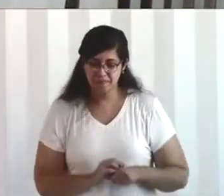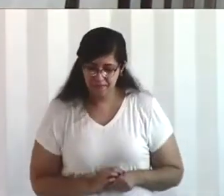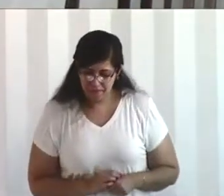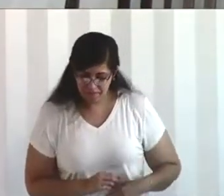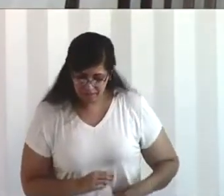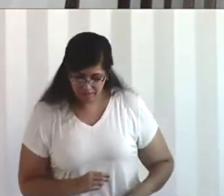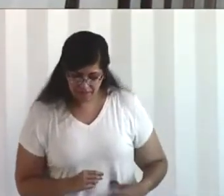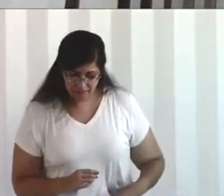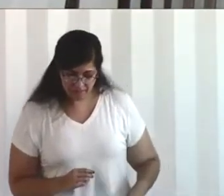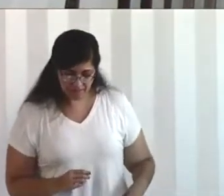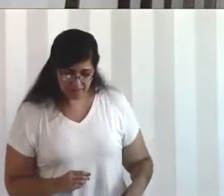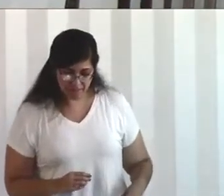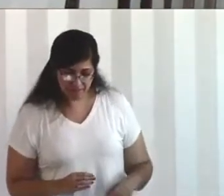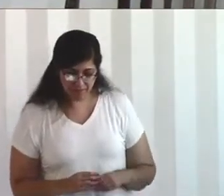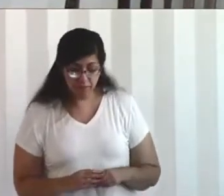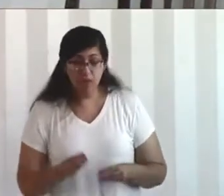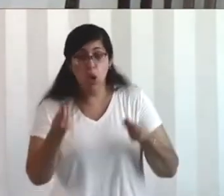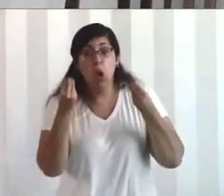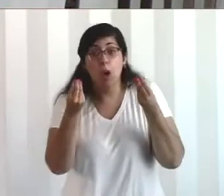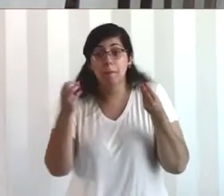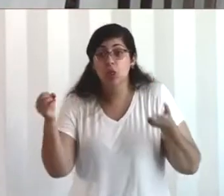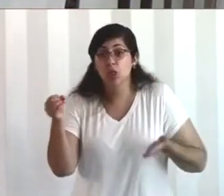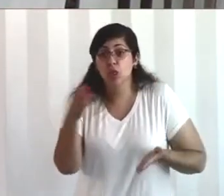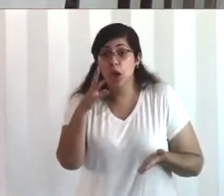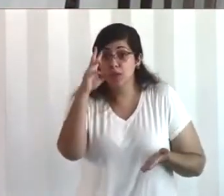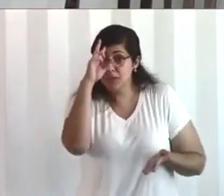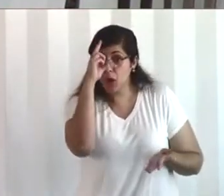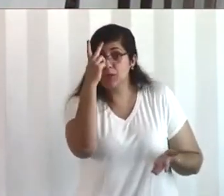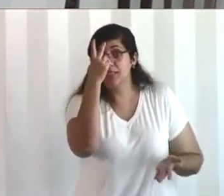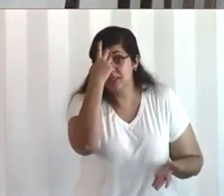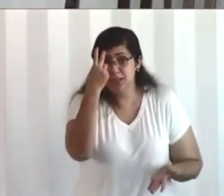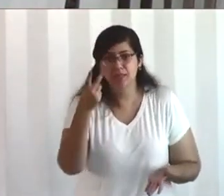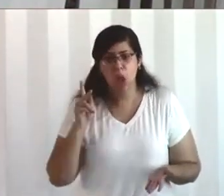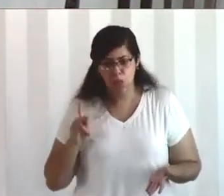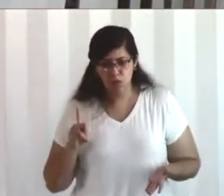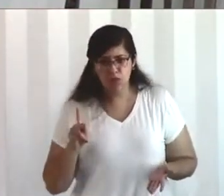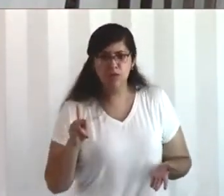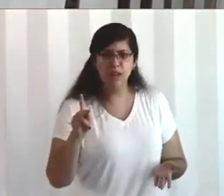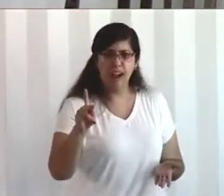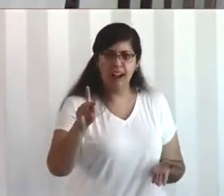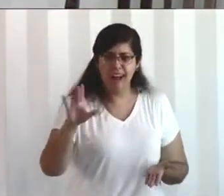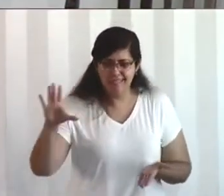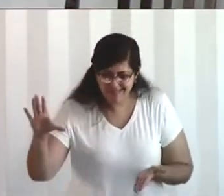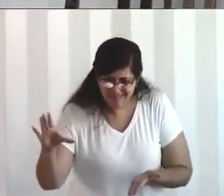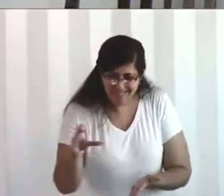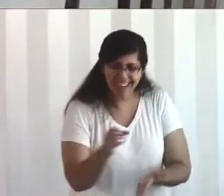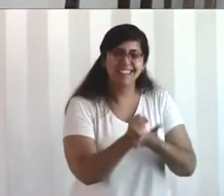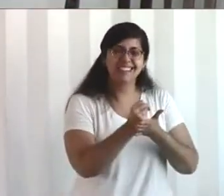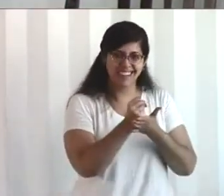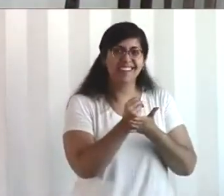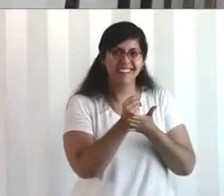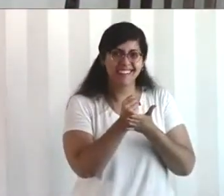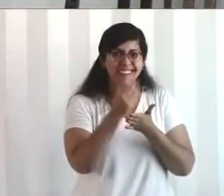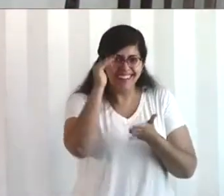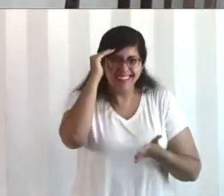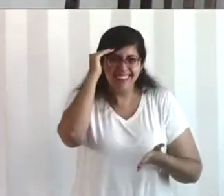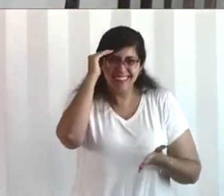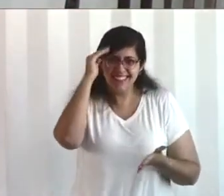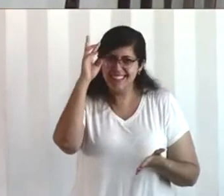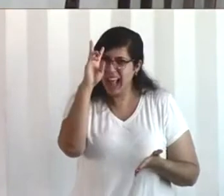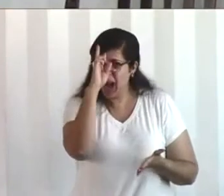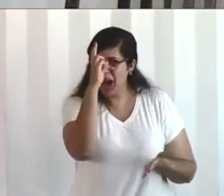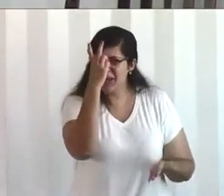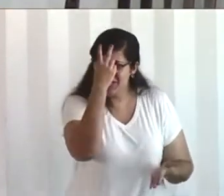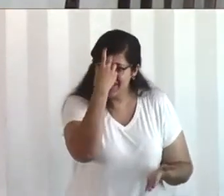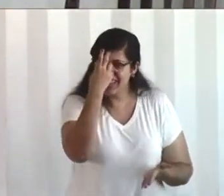nós lidamos com os convertidos? Meus irmãos, Deus continuará a trazer os tícios justos, continuará a trazer